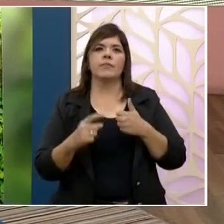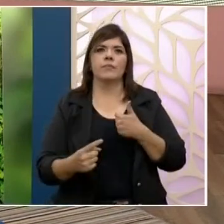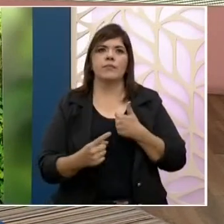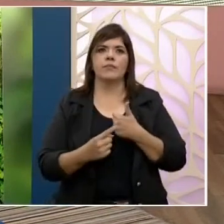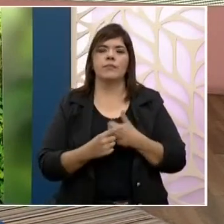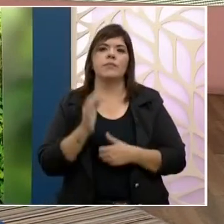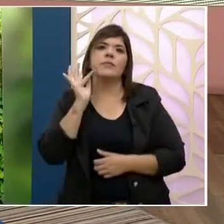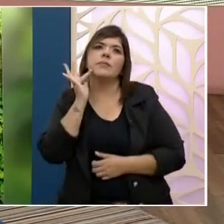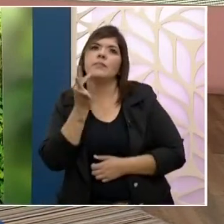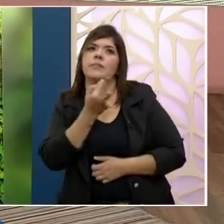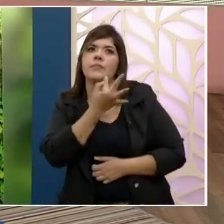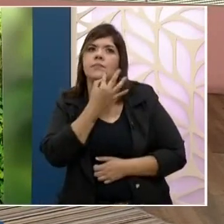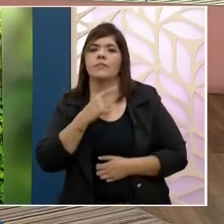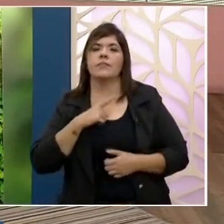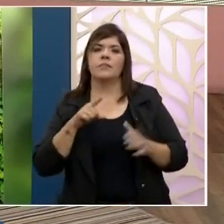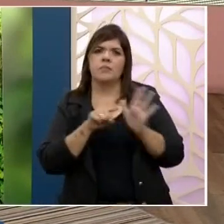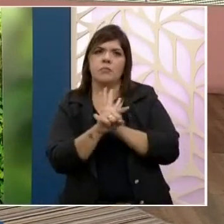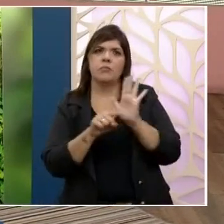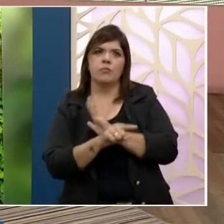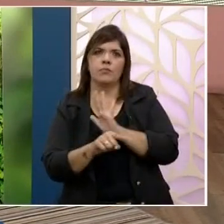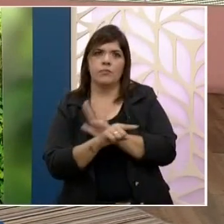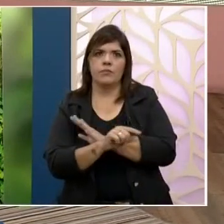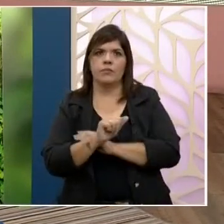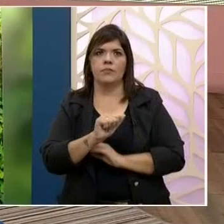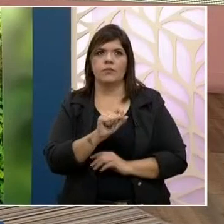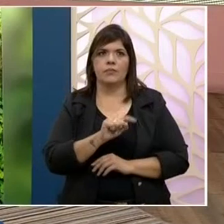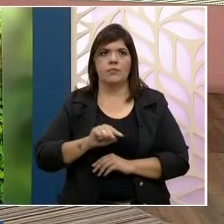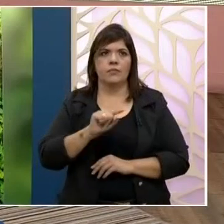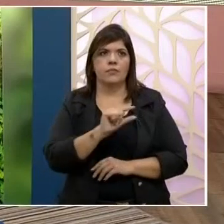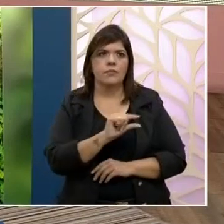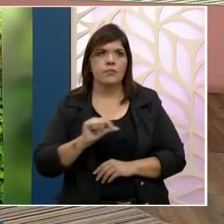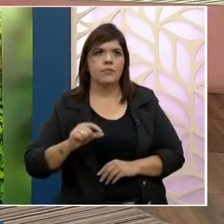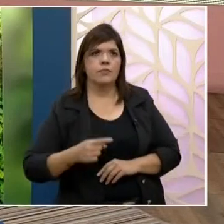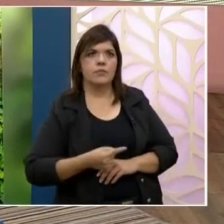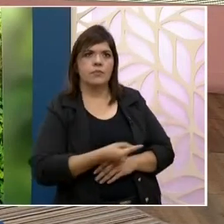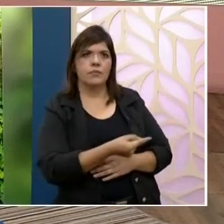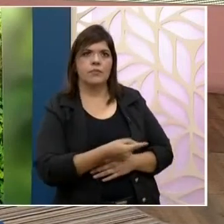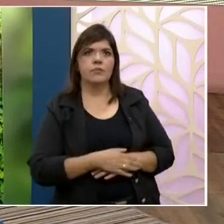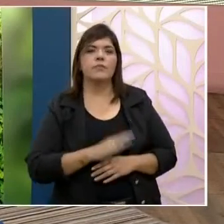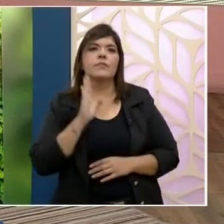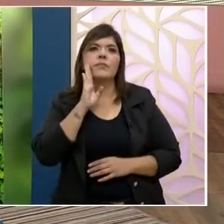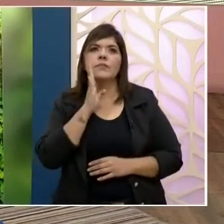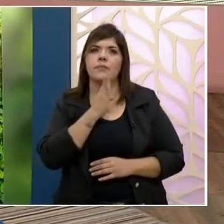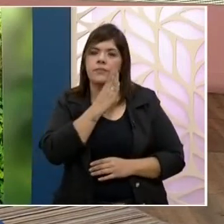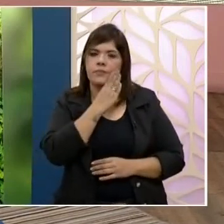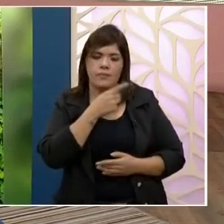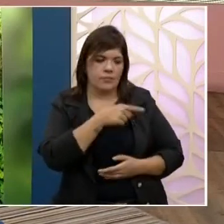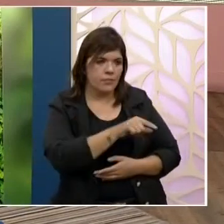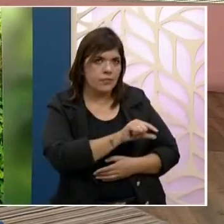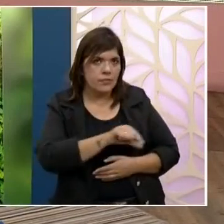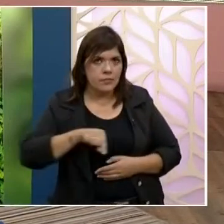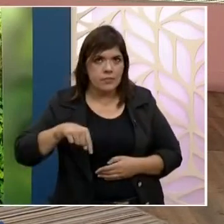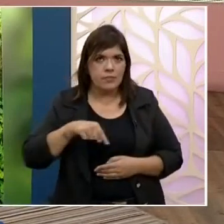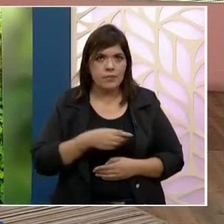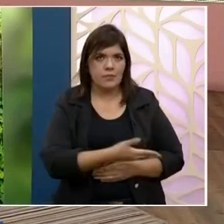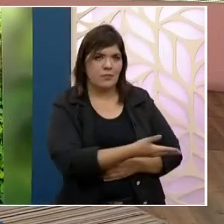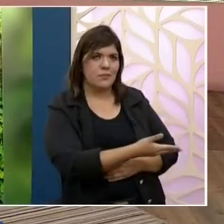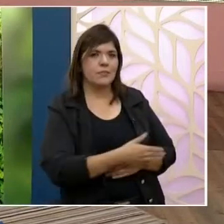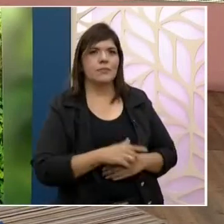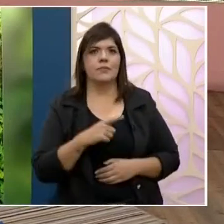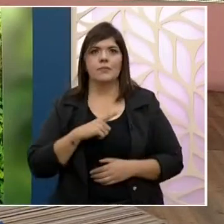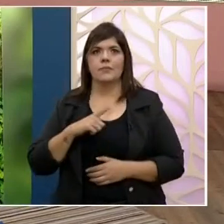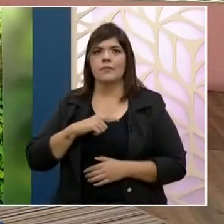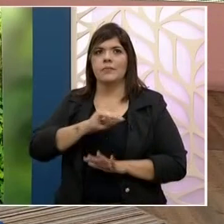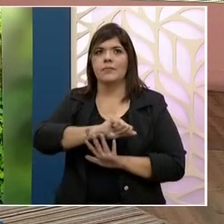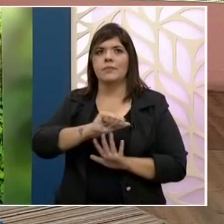Flávia. Se tem perguntas, ela tem o Instituto, @Instituto Rende Libras. E o Facebook é Instituto Rende Libras.